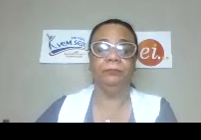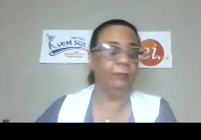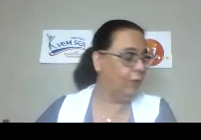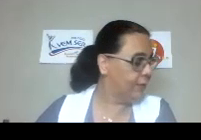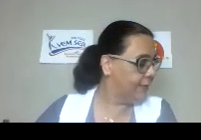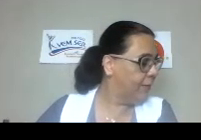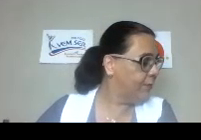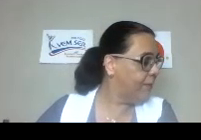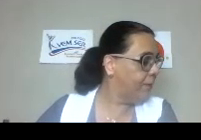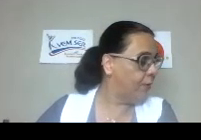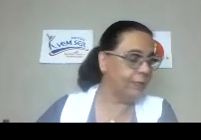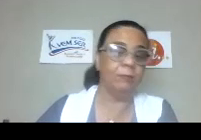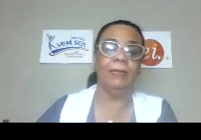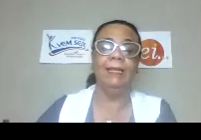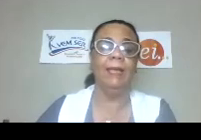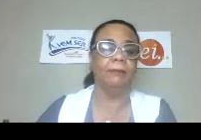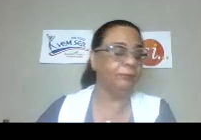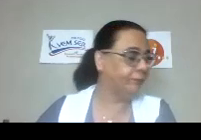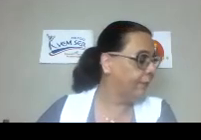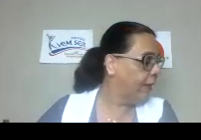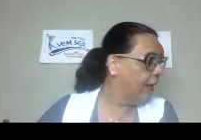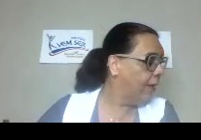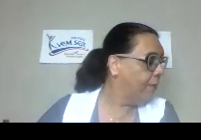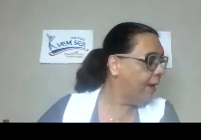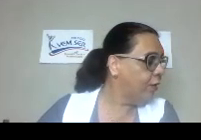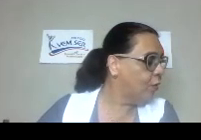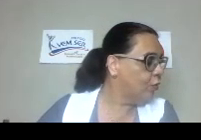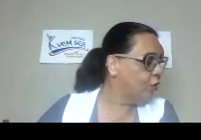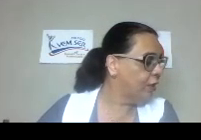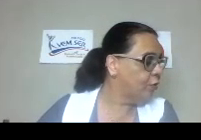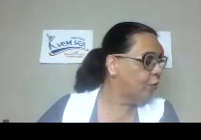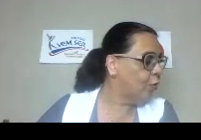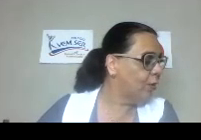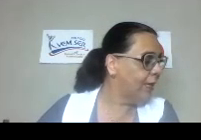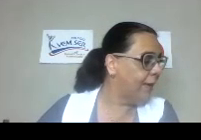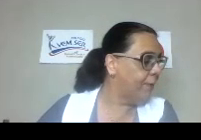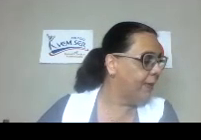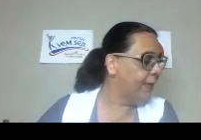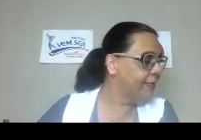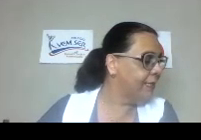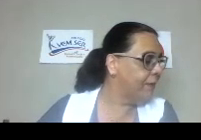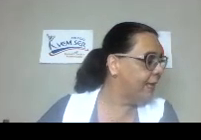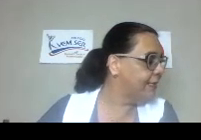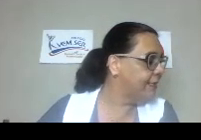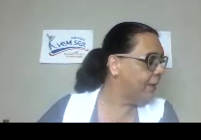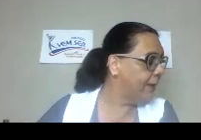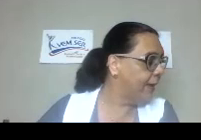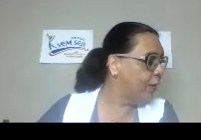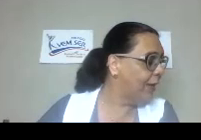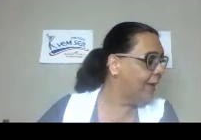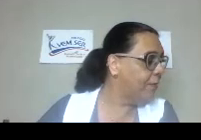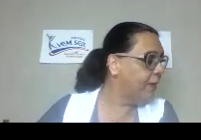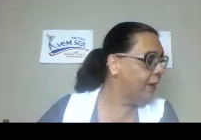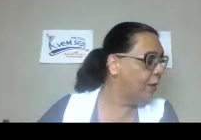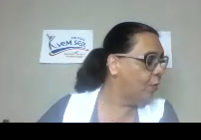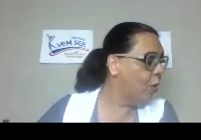Aí, nós temos a próxima, D. Marque com X o troco que Gabi receberá se ela pagar